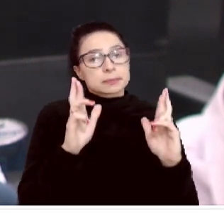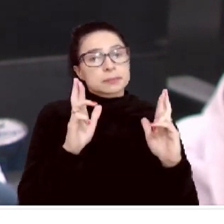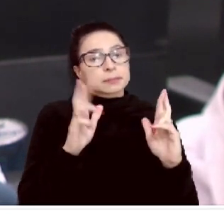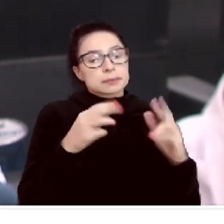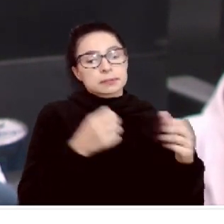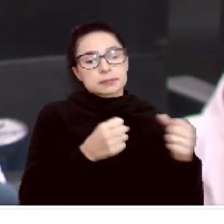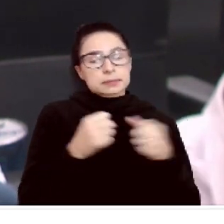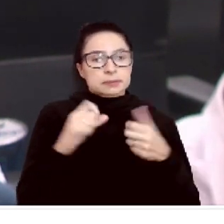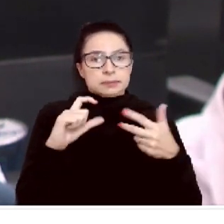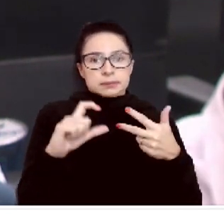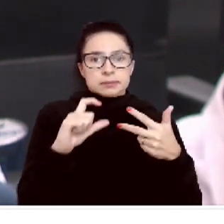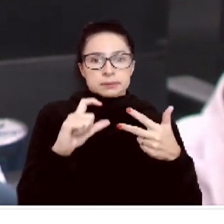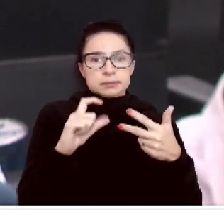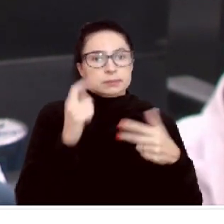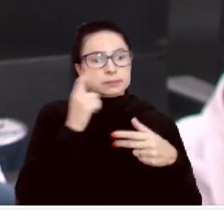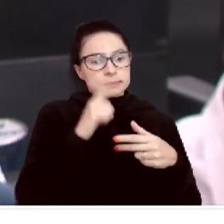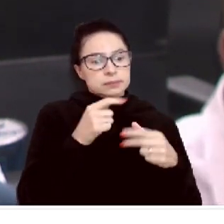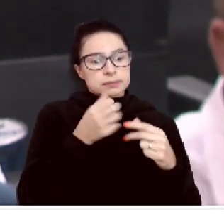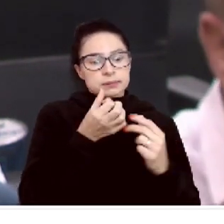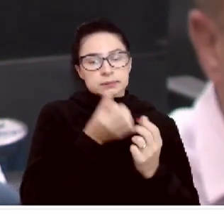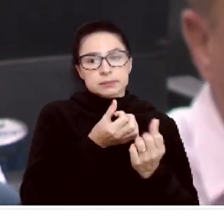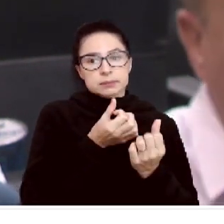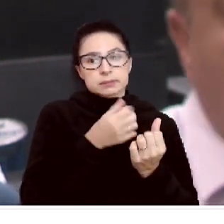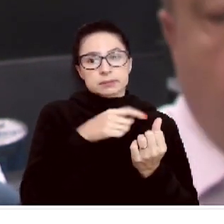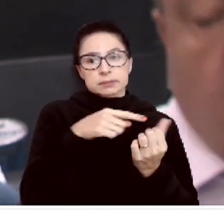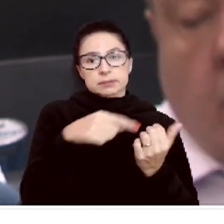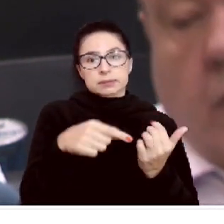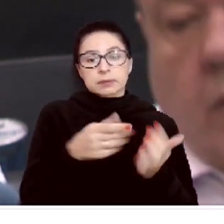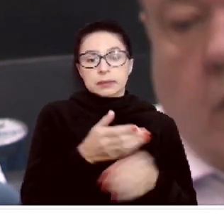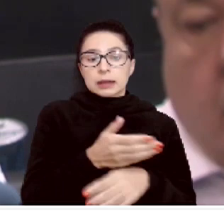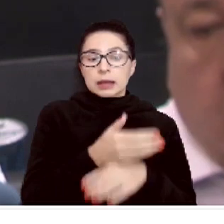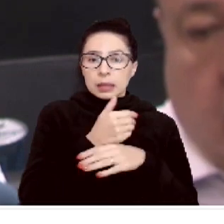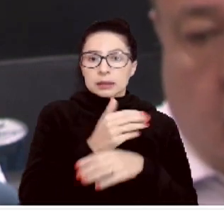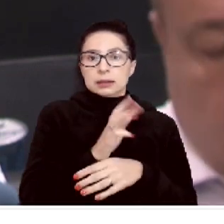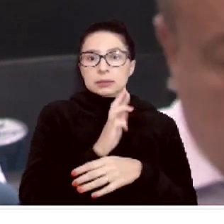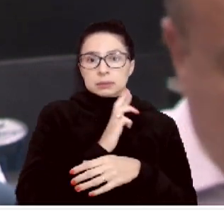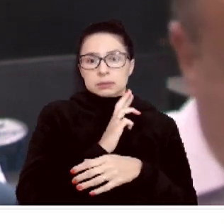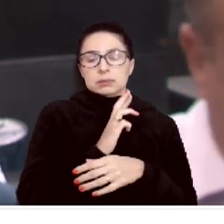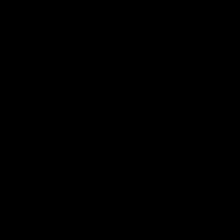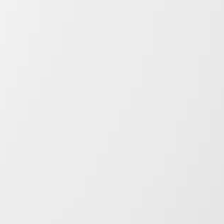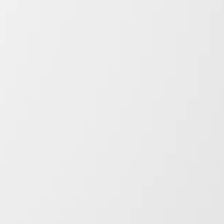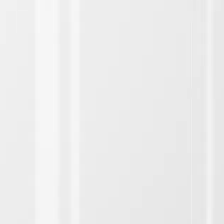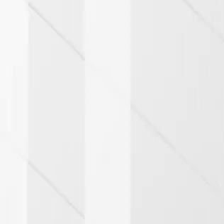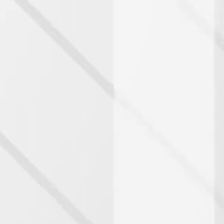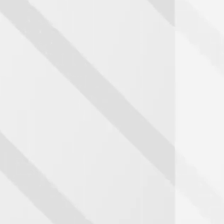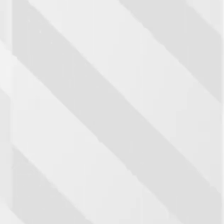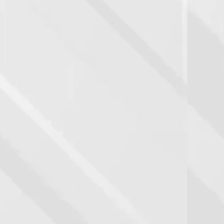possa estar fazendo nesse primeiro semestre aí, até antes de mandar a resposta para nós. Obrigado, senhor.